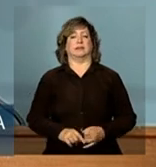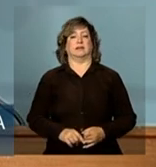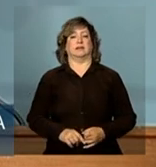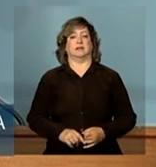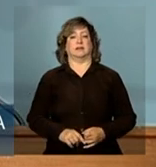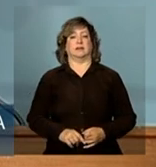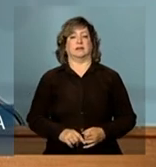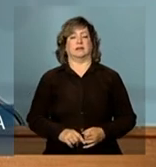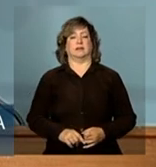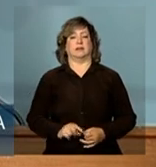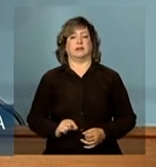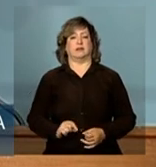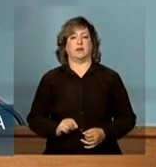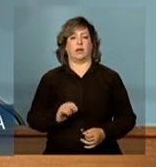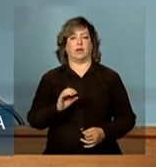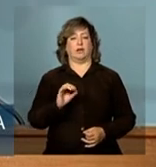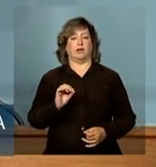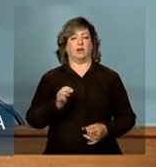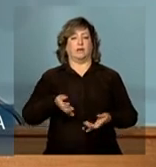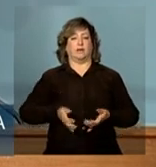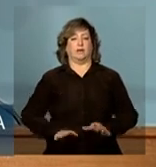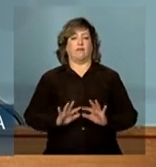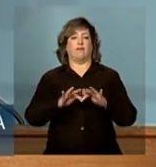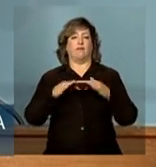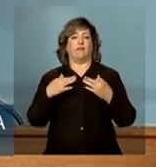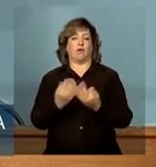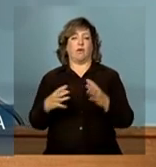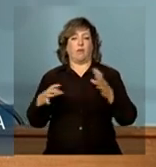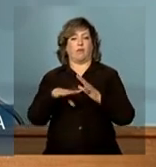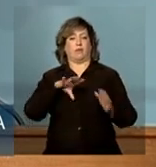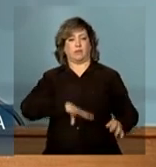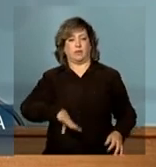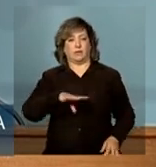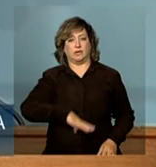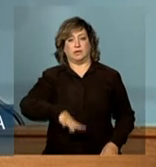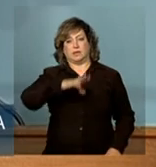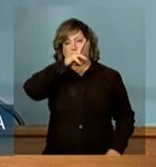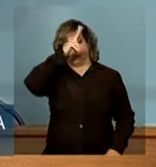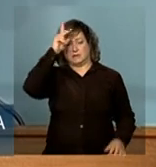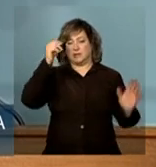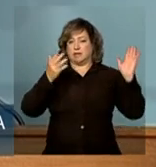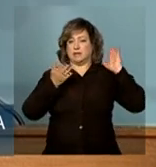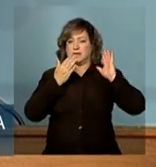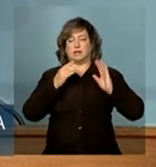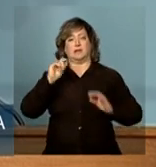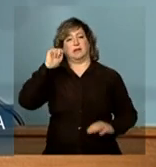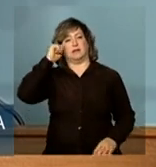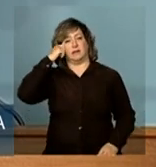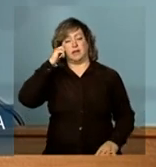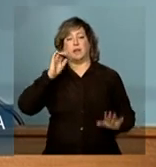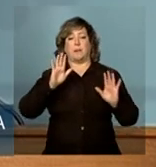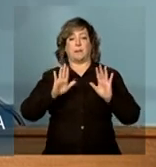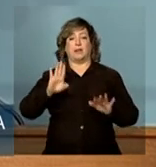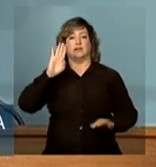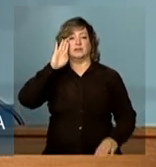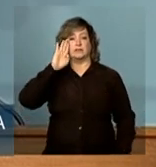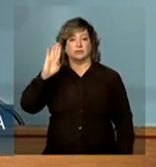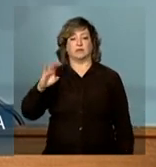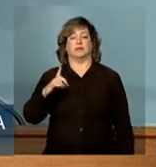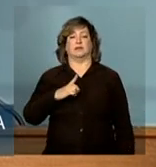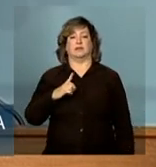por origem, que tem portugueses, índios, negros, mas, sobretudo, é uma